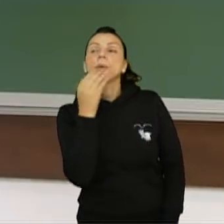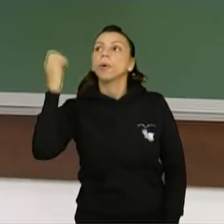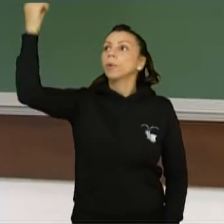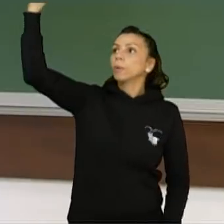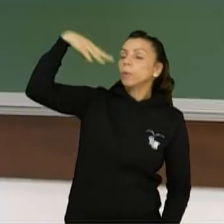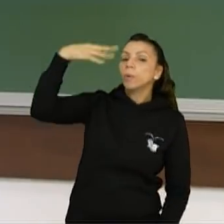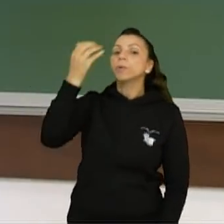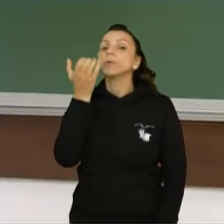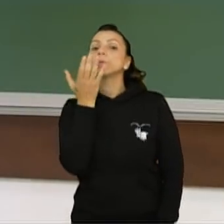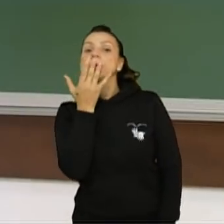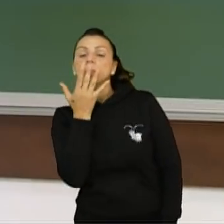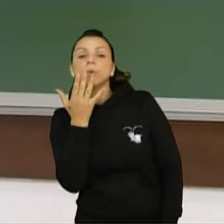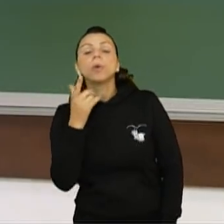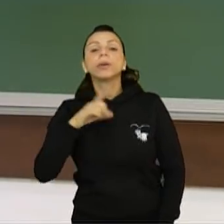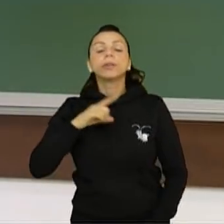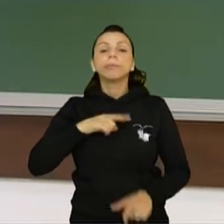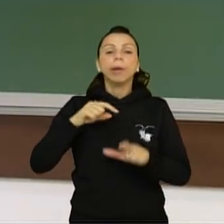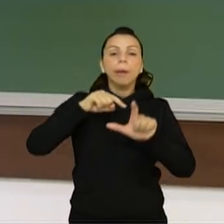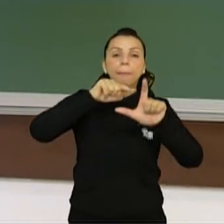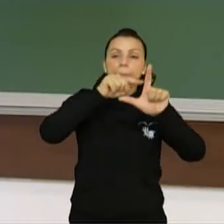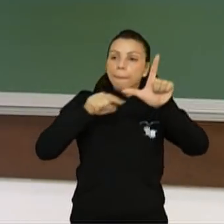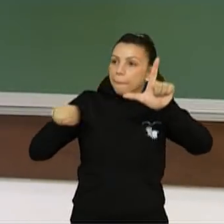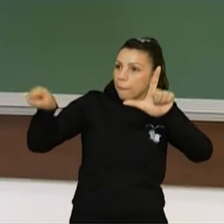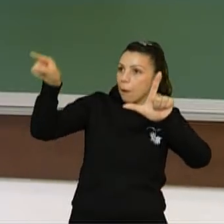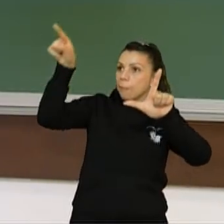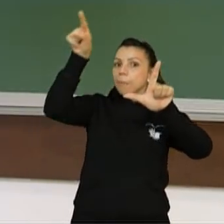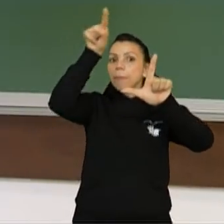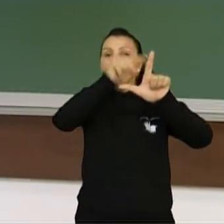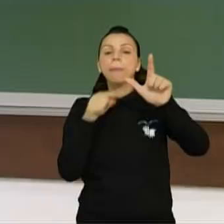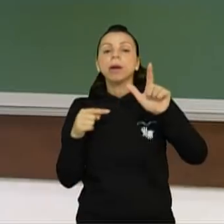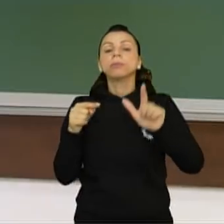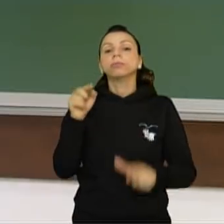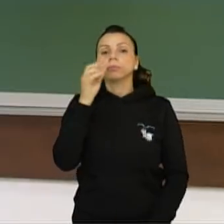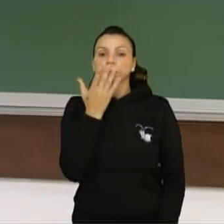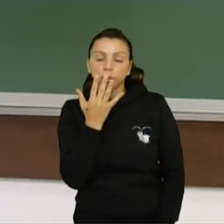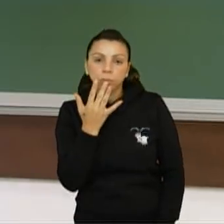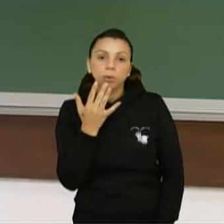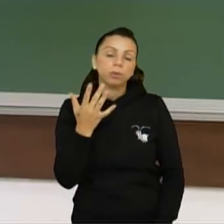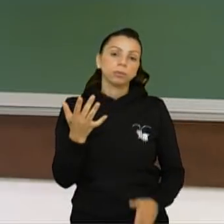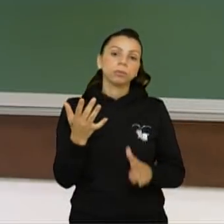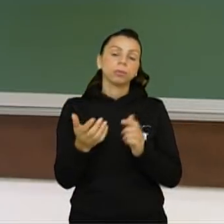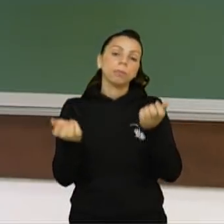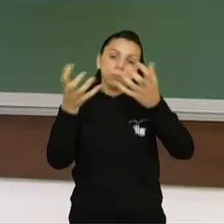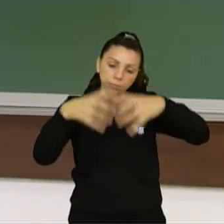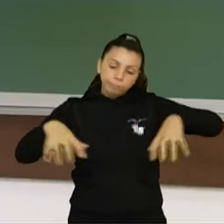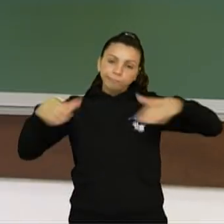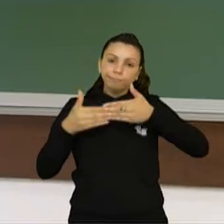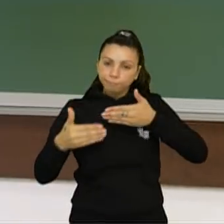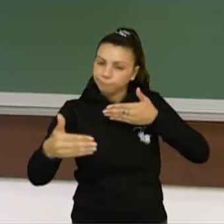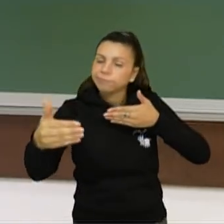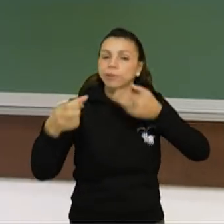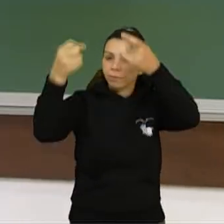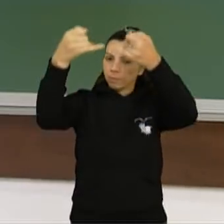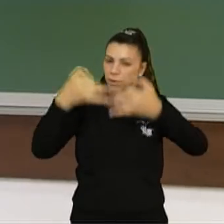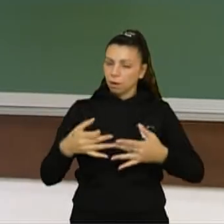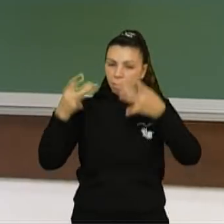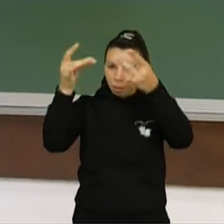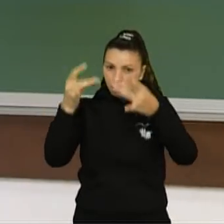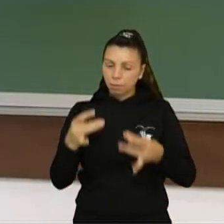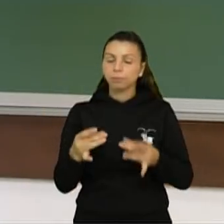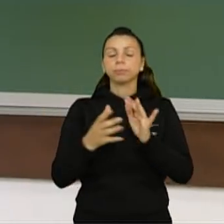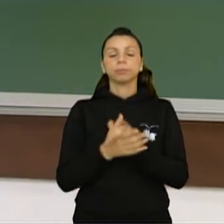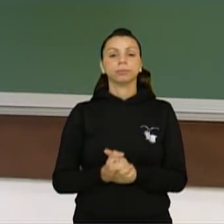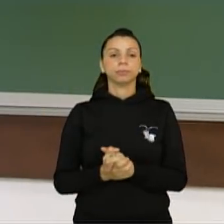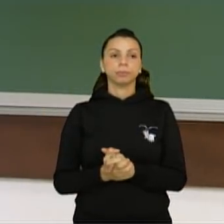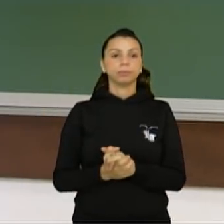pigmento e círculo cromático, a cor luz eu vou separar para a gente ver melhor em aulas diferentes para poder a gente ver com mais detalhe, tá